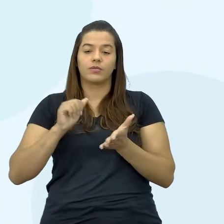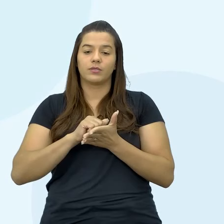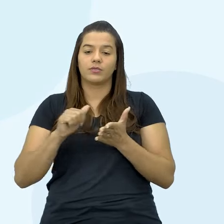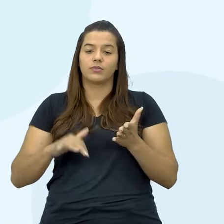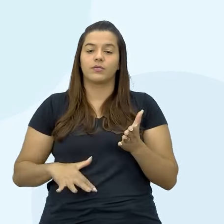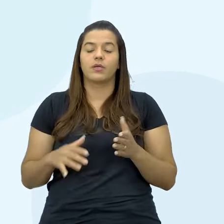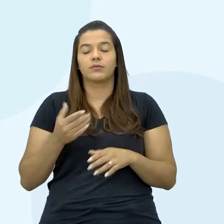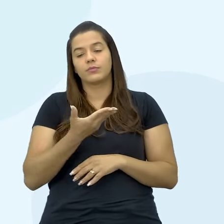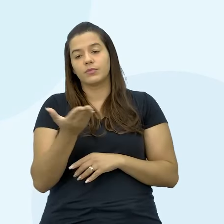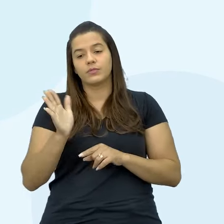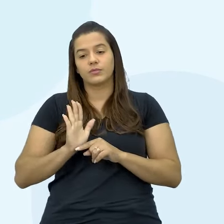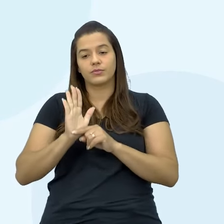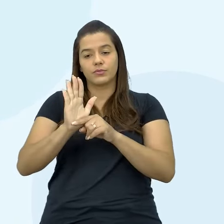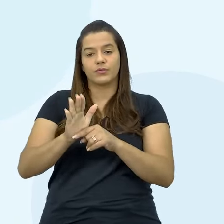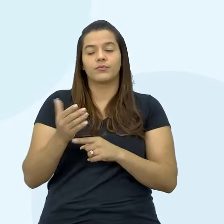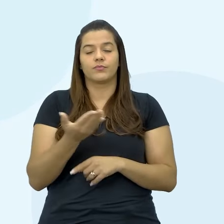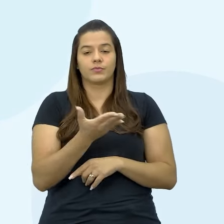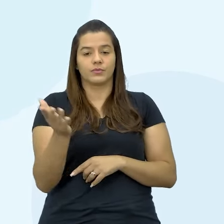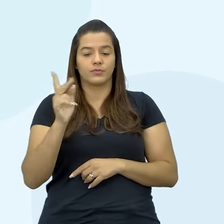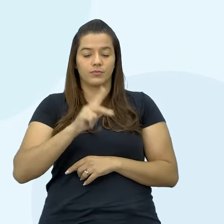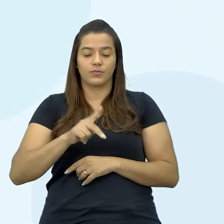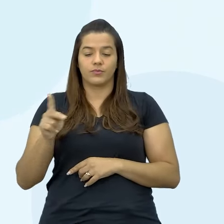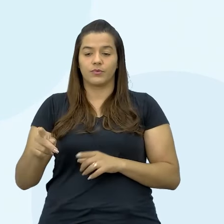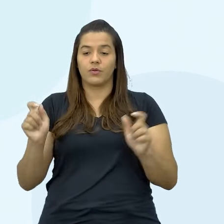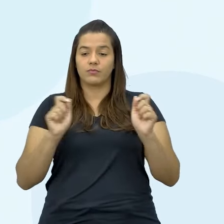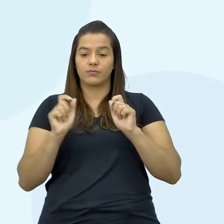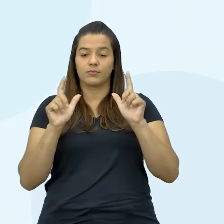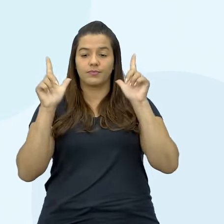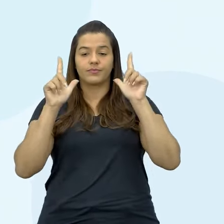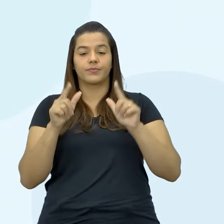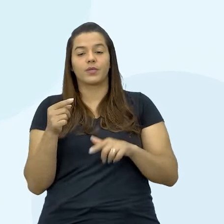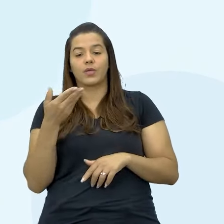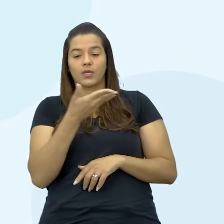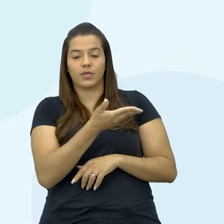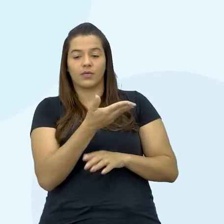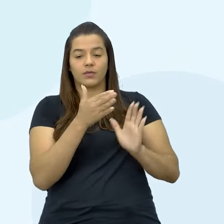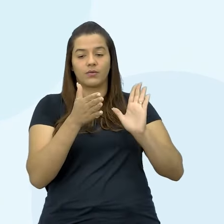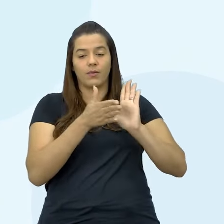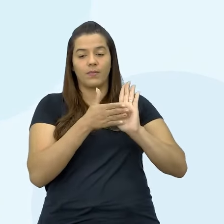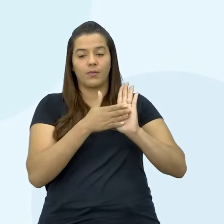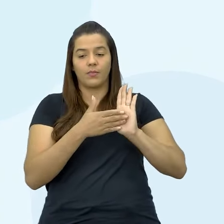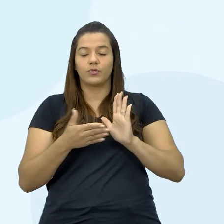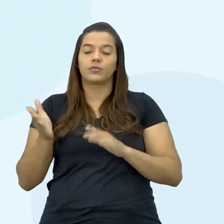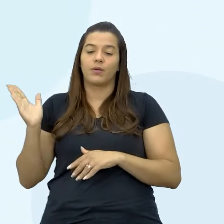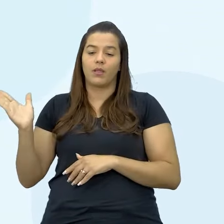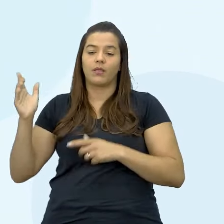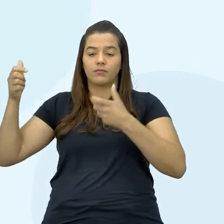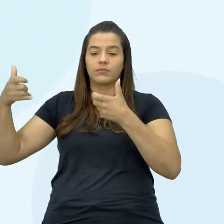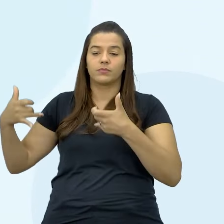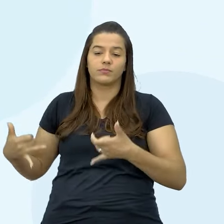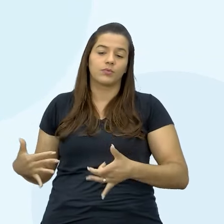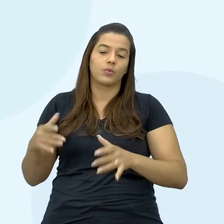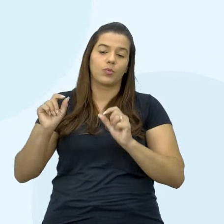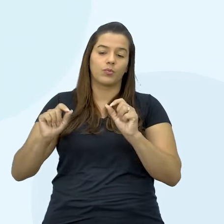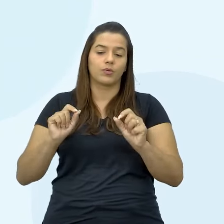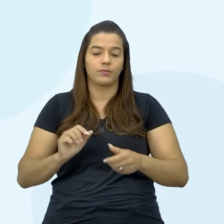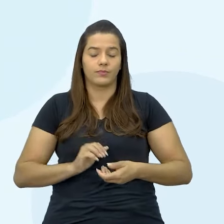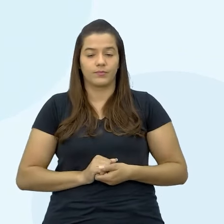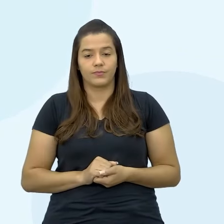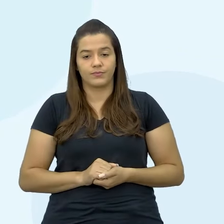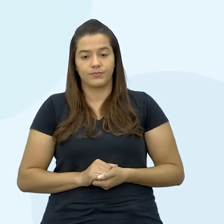vocês fiquem atentos à proposta que trouxe aqui. Né? Então, pode passar. Próximo.